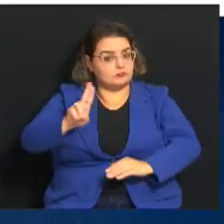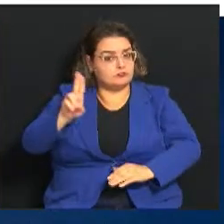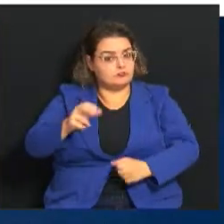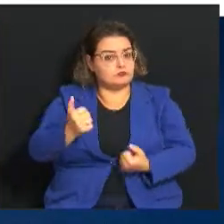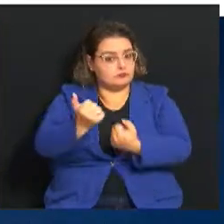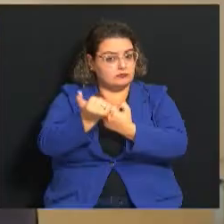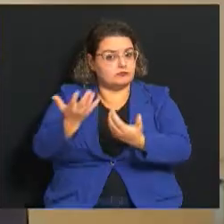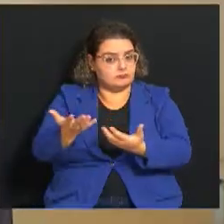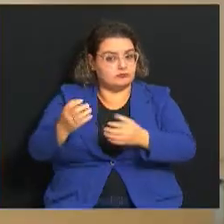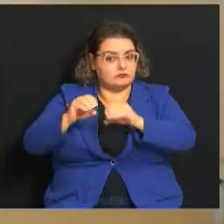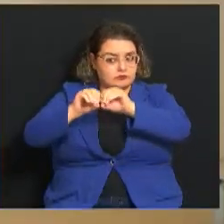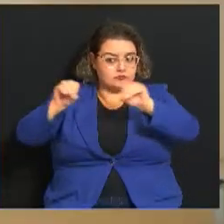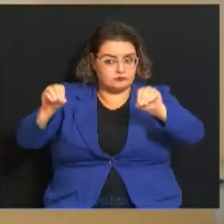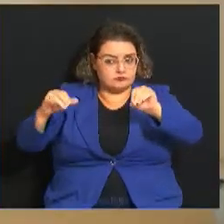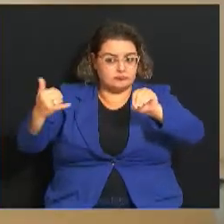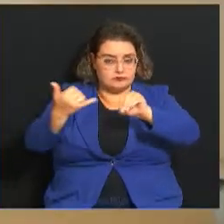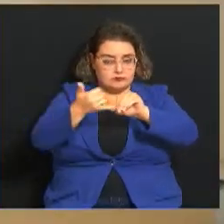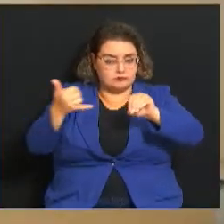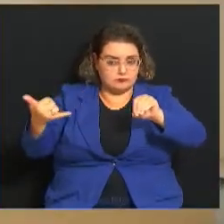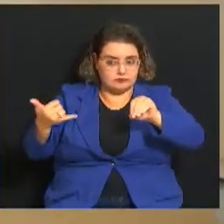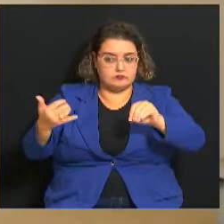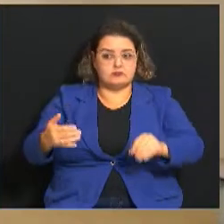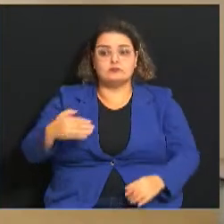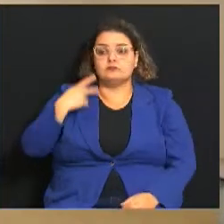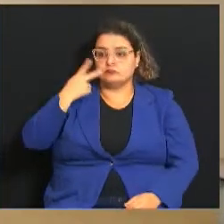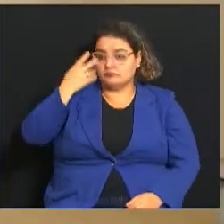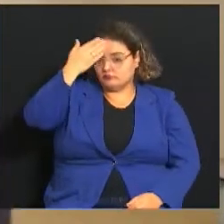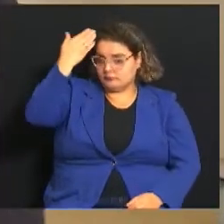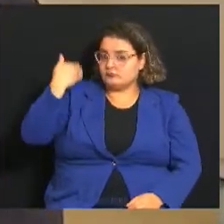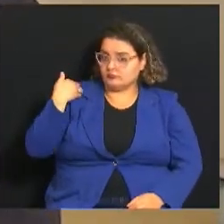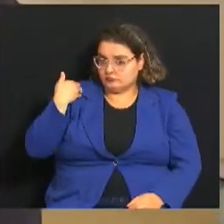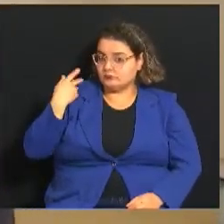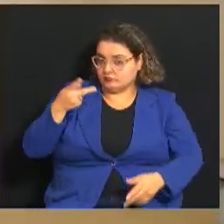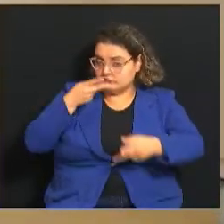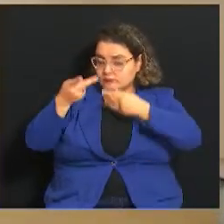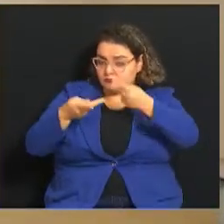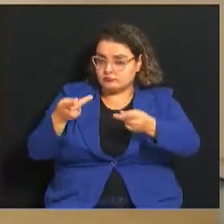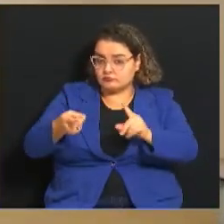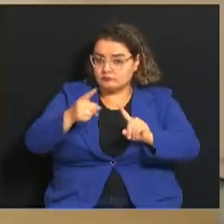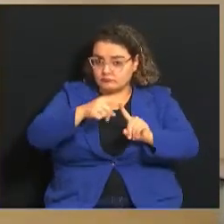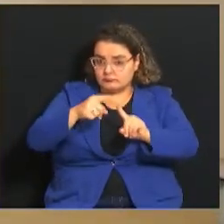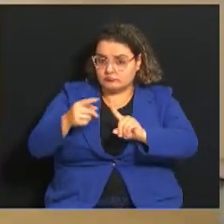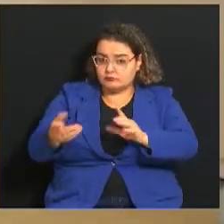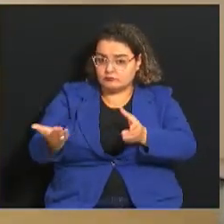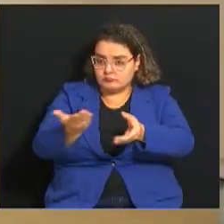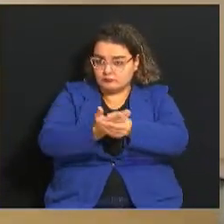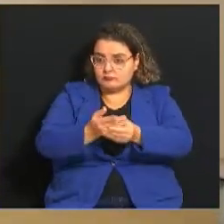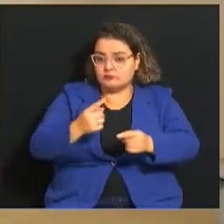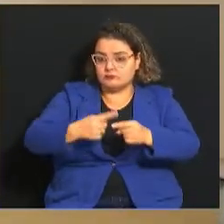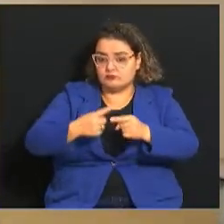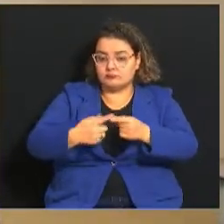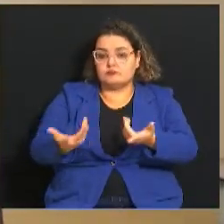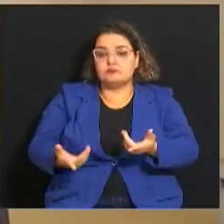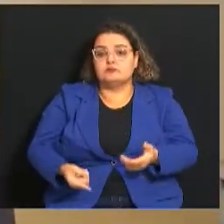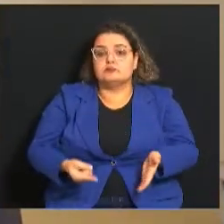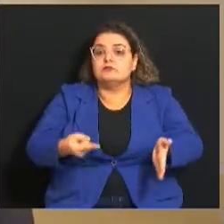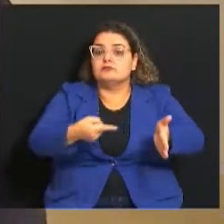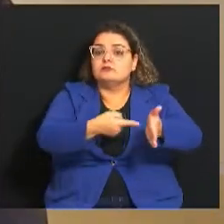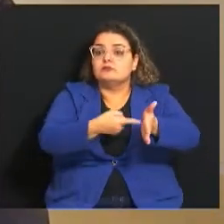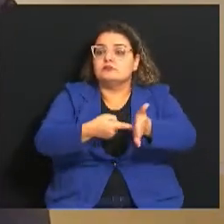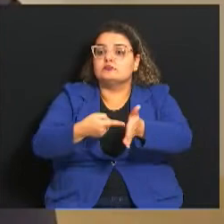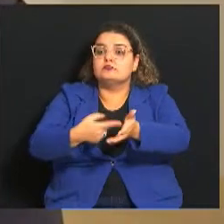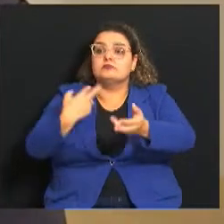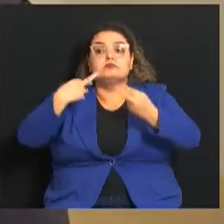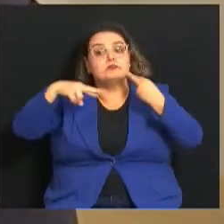de cabeamentos. A parlamentar fala os motivos para o projeto ter sido protocolado. As denúncias, e as